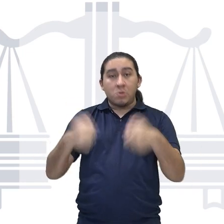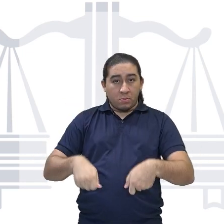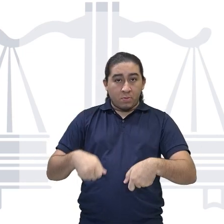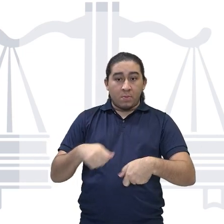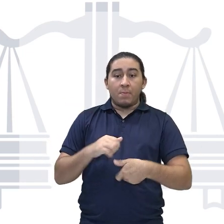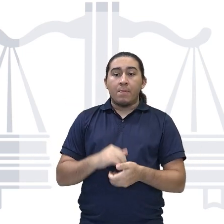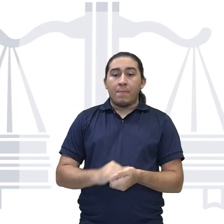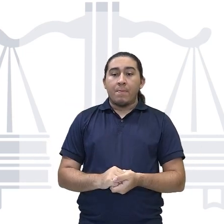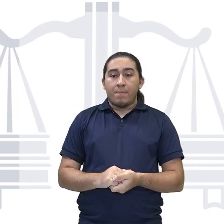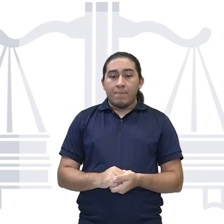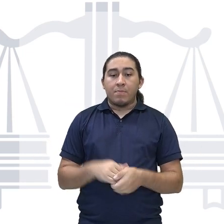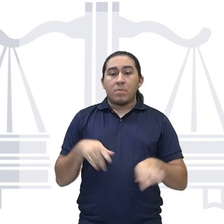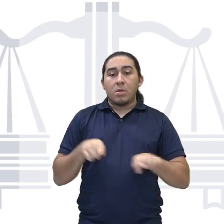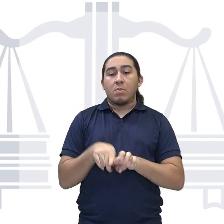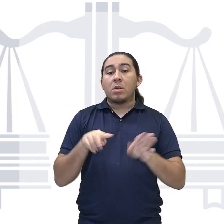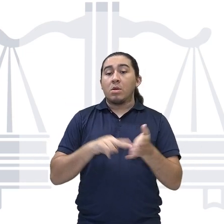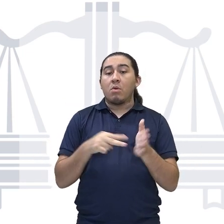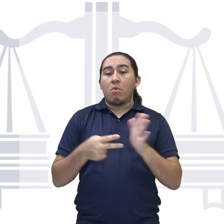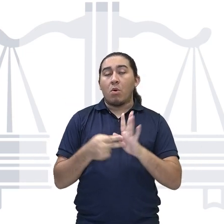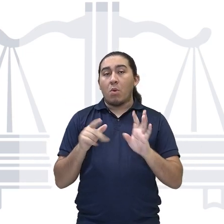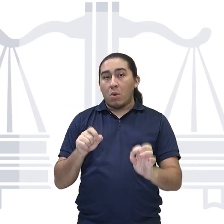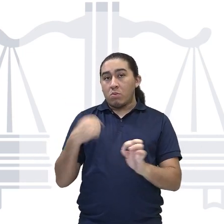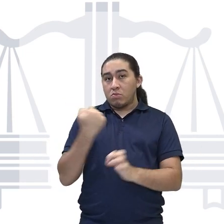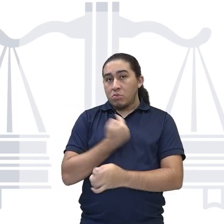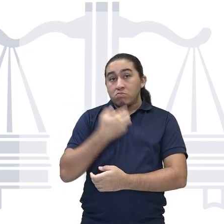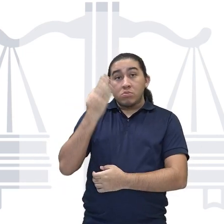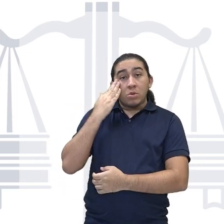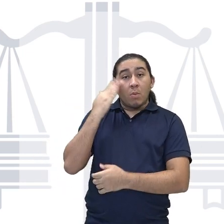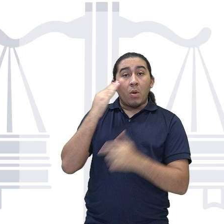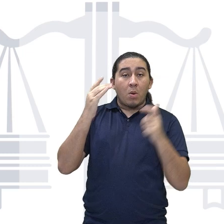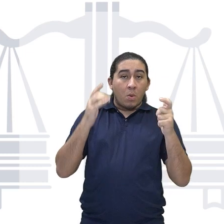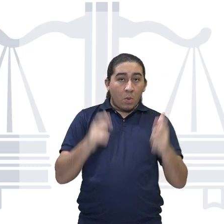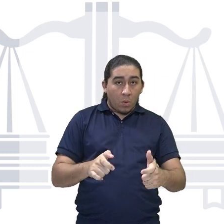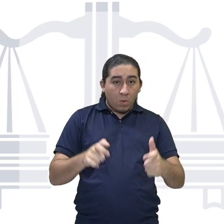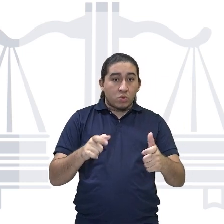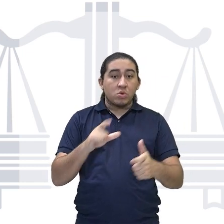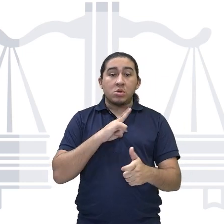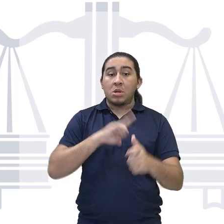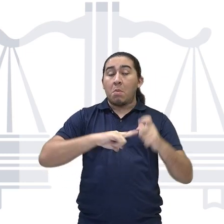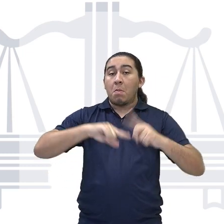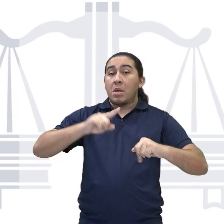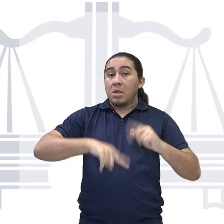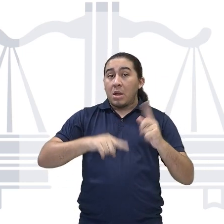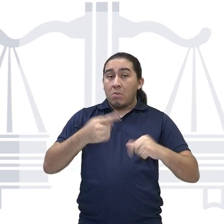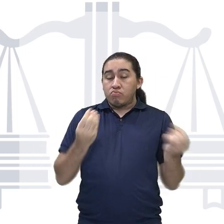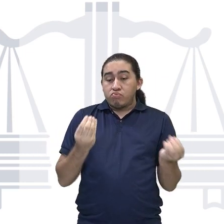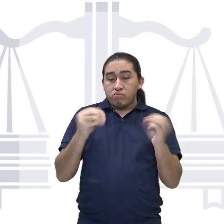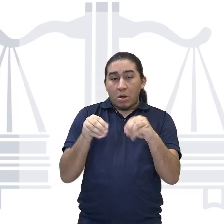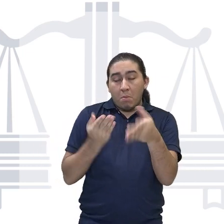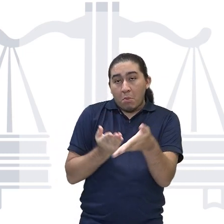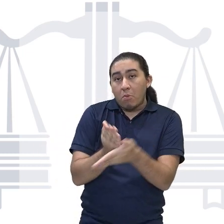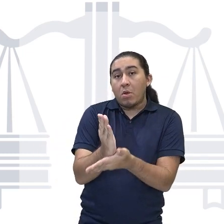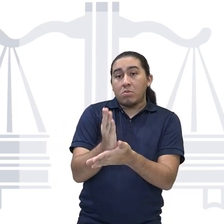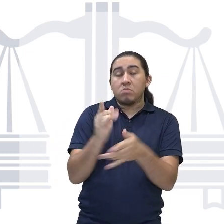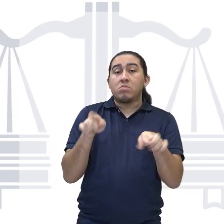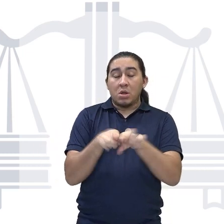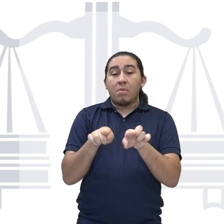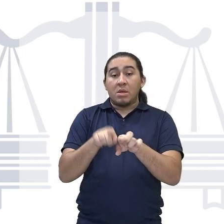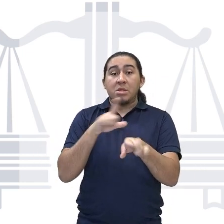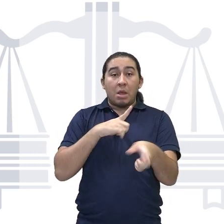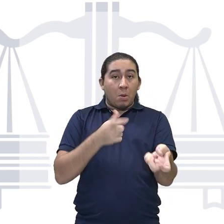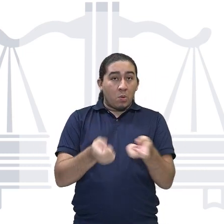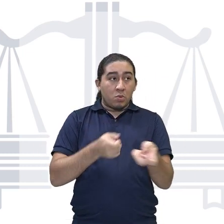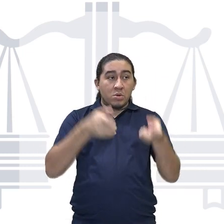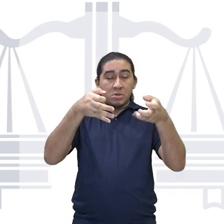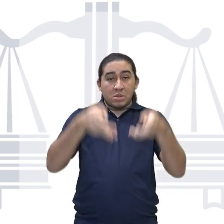planeja para que a gente saiba, de fato, onde esses equipamentos vão ser implementados. A gente também tem esse controle e é